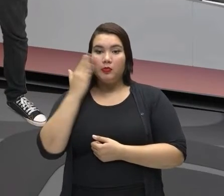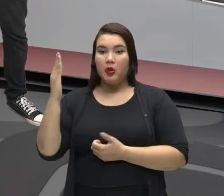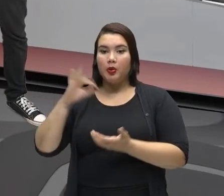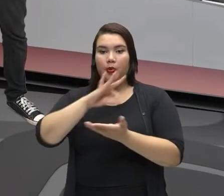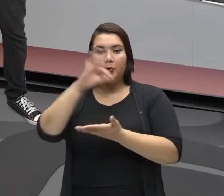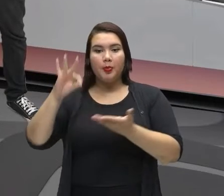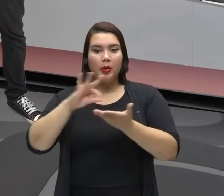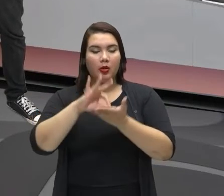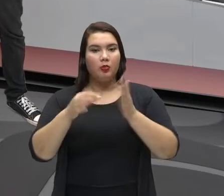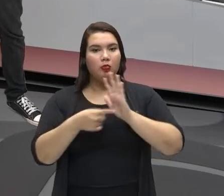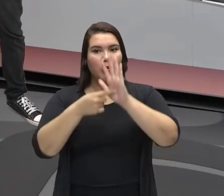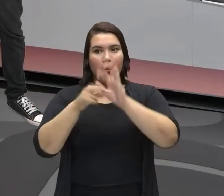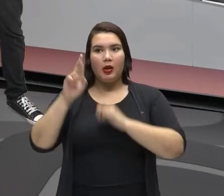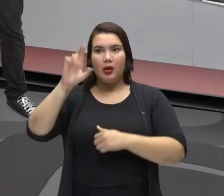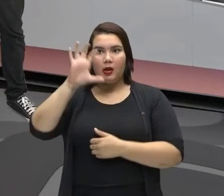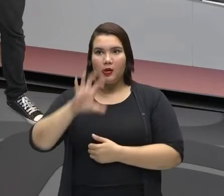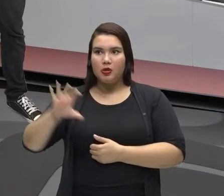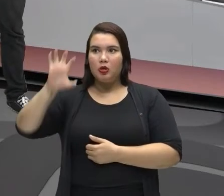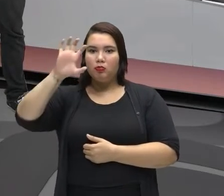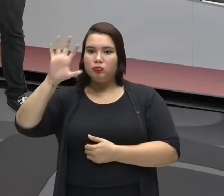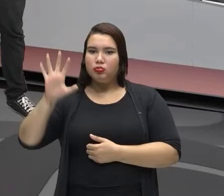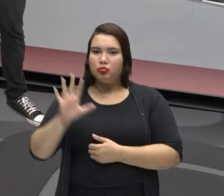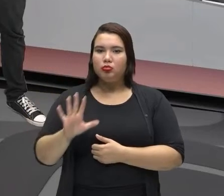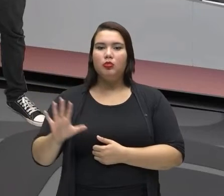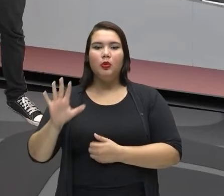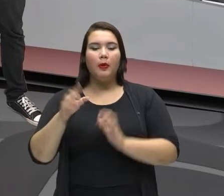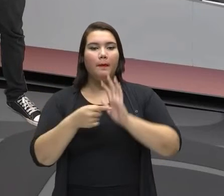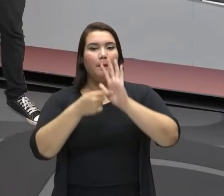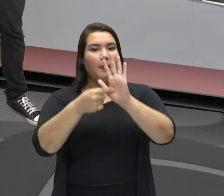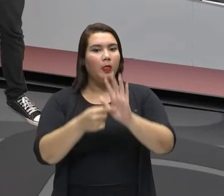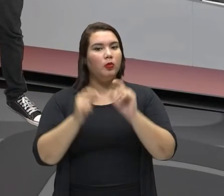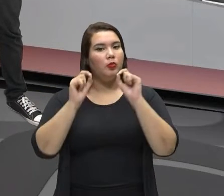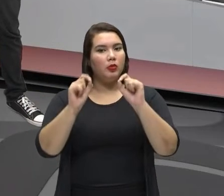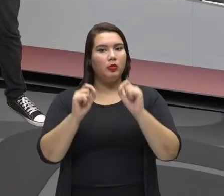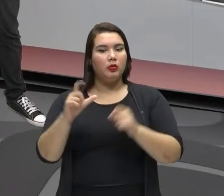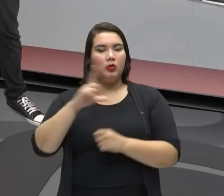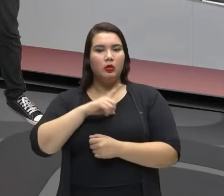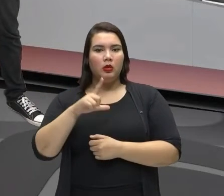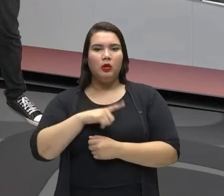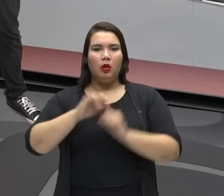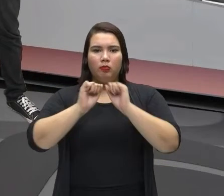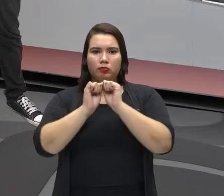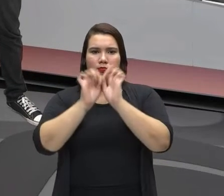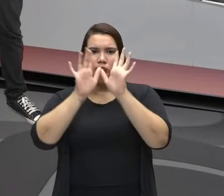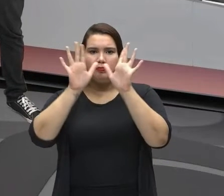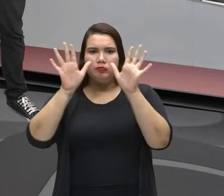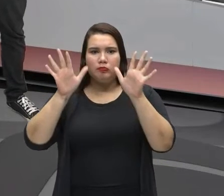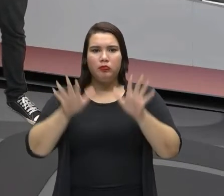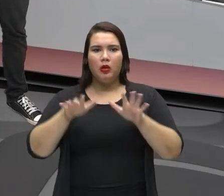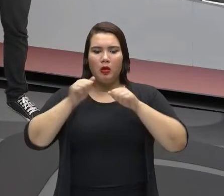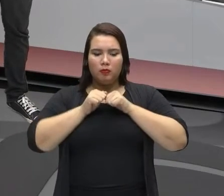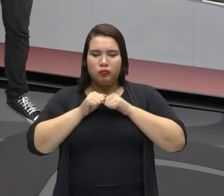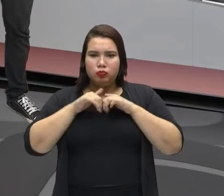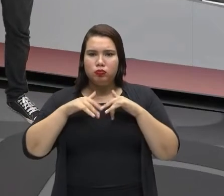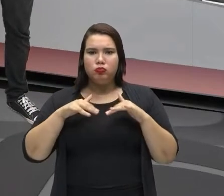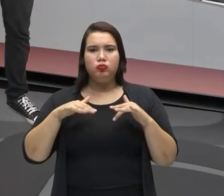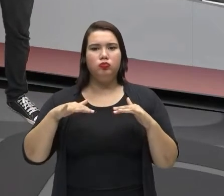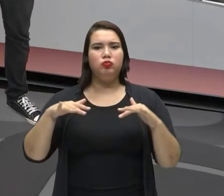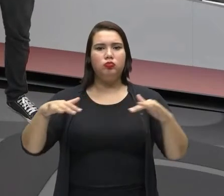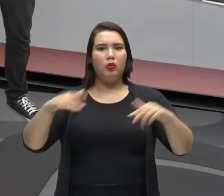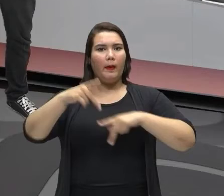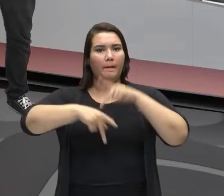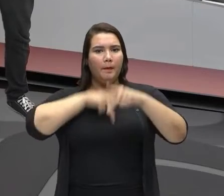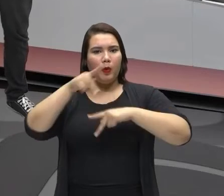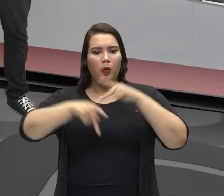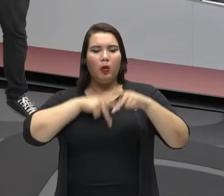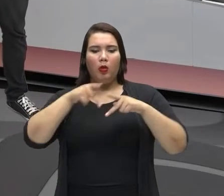mapa, toda essa região laranja foi aonde nós vamos ver aí o islamismo se expandindo e dominando o